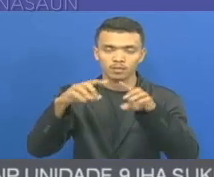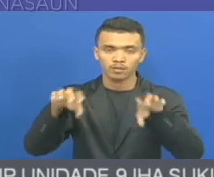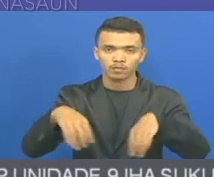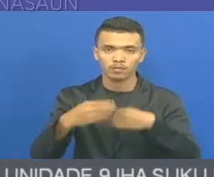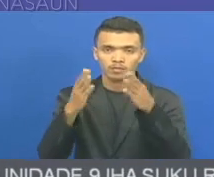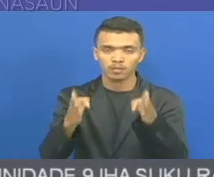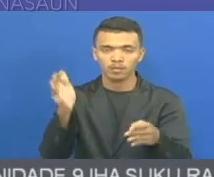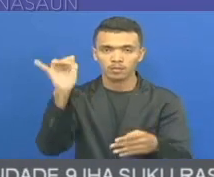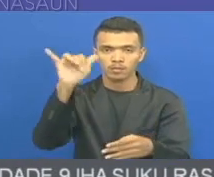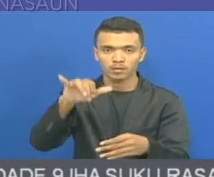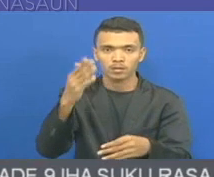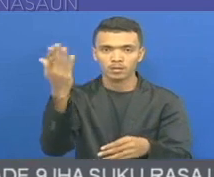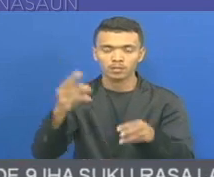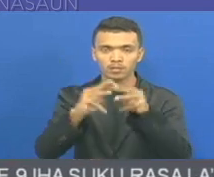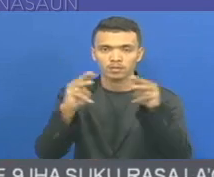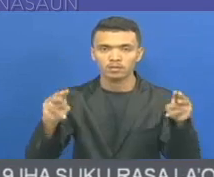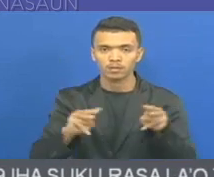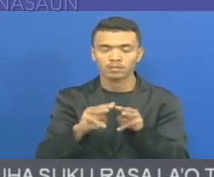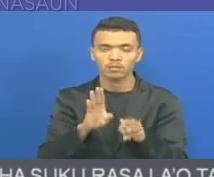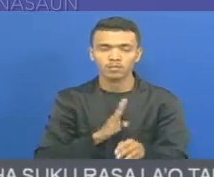funcionaru sira i e municipi Bobonaru.